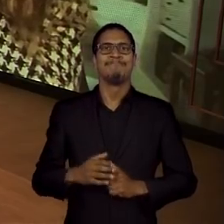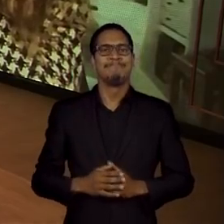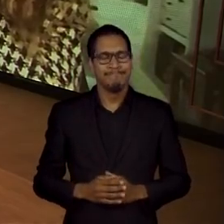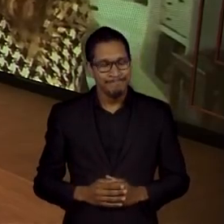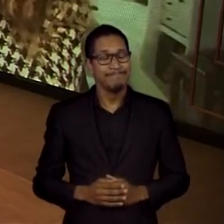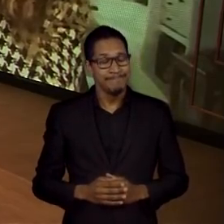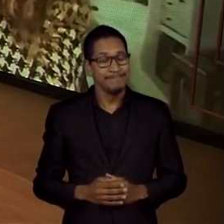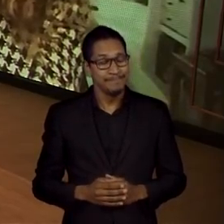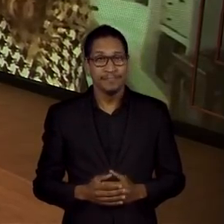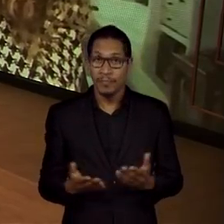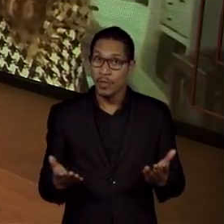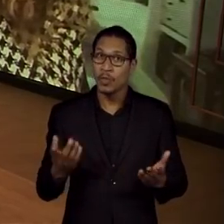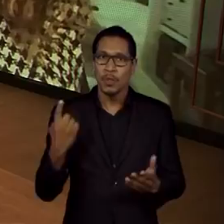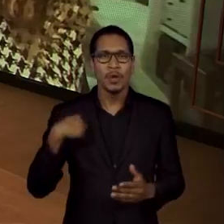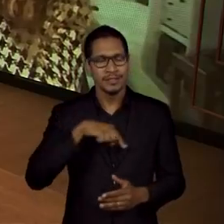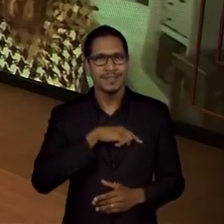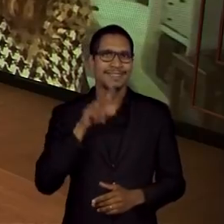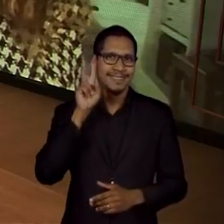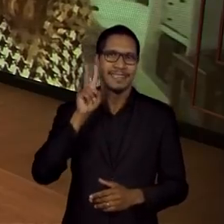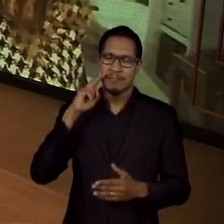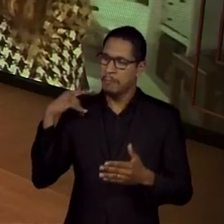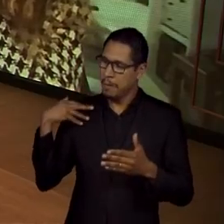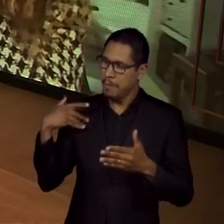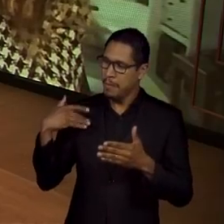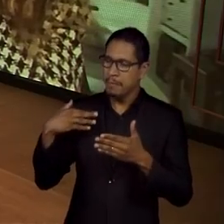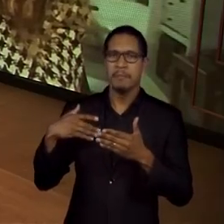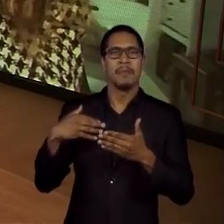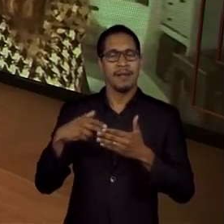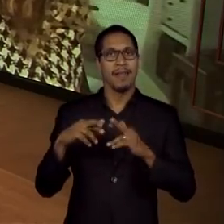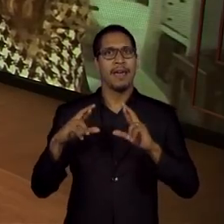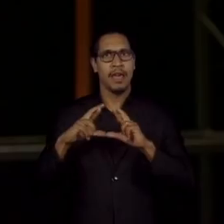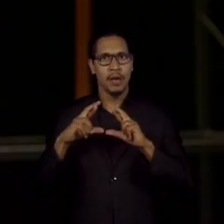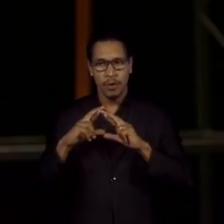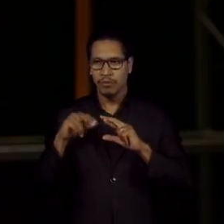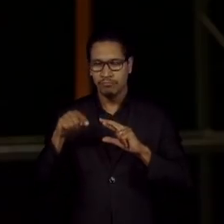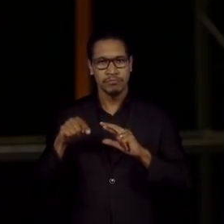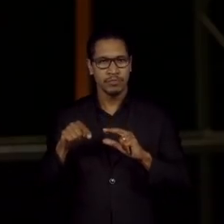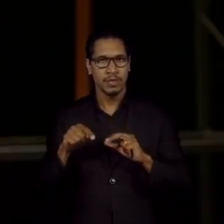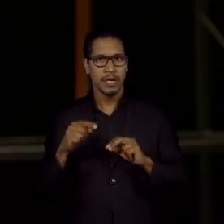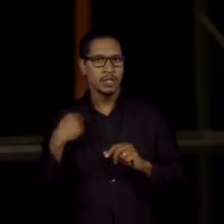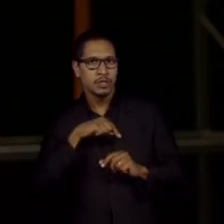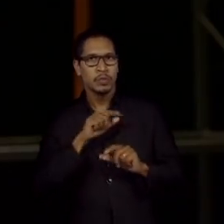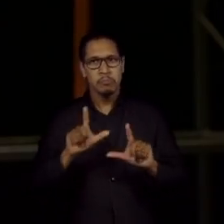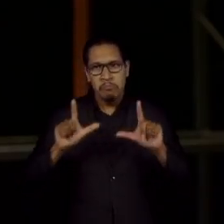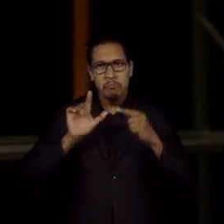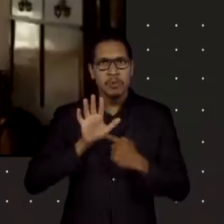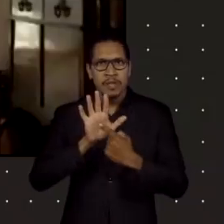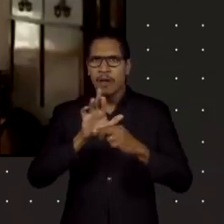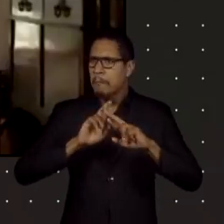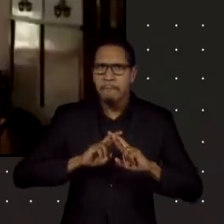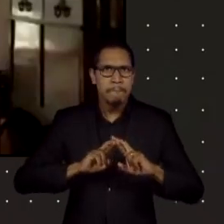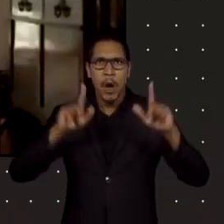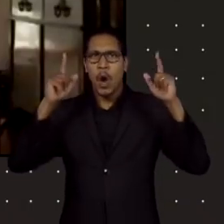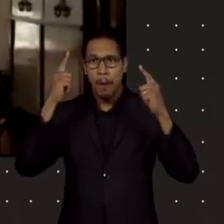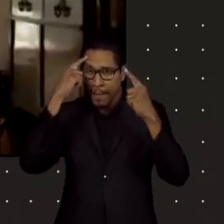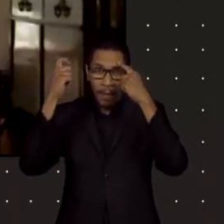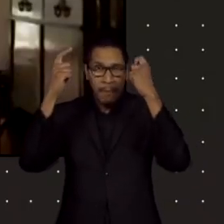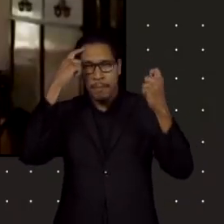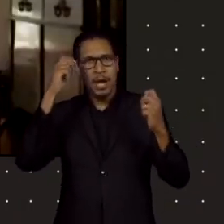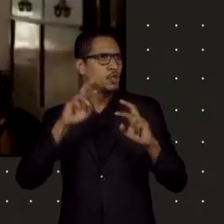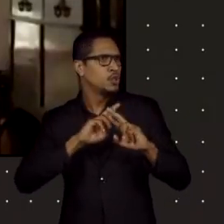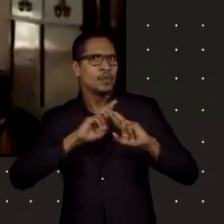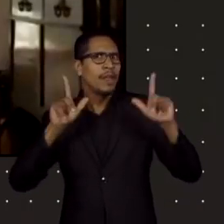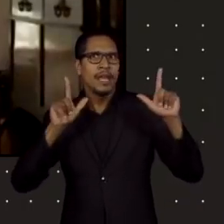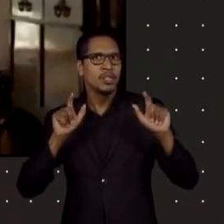Tudo que fizemos na Record foi muito, muito criativo naquela época, né? Todos os diretores que nós tivemos, eu tive muito prazer em